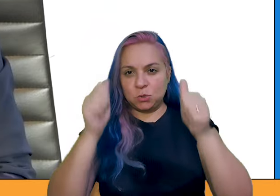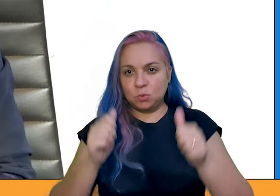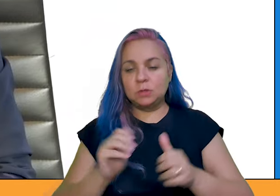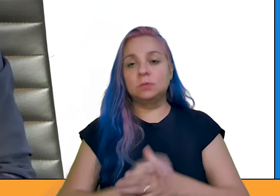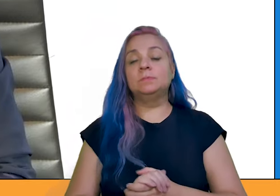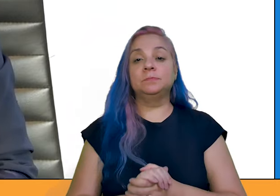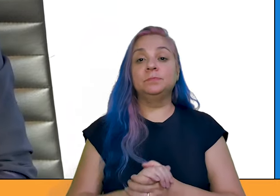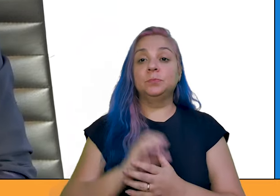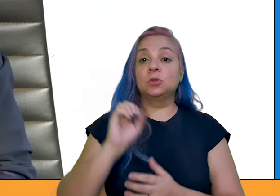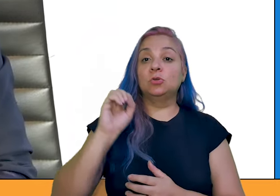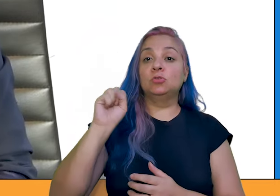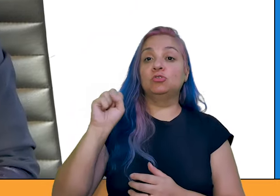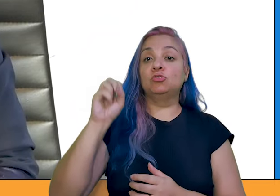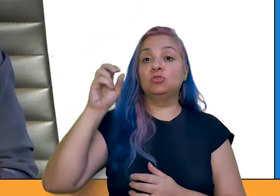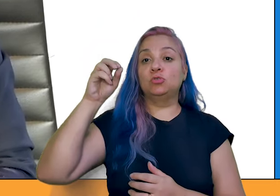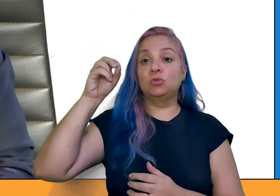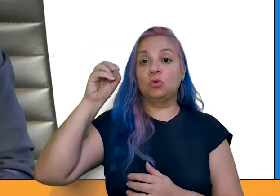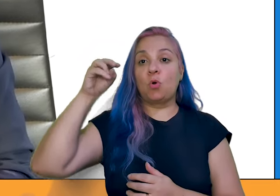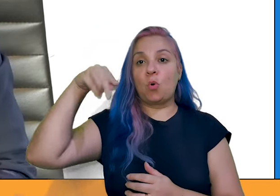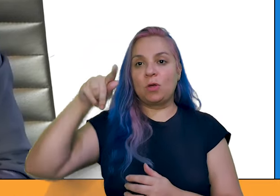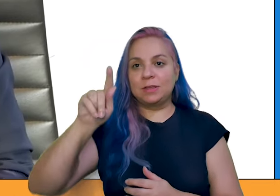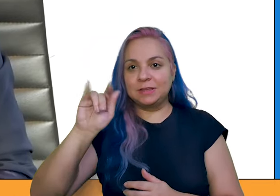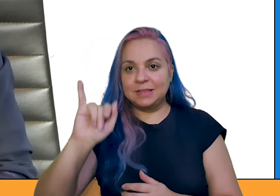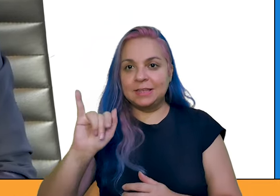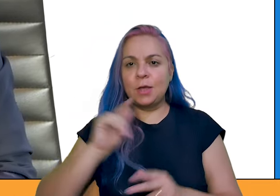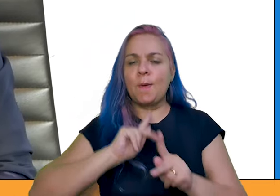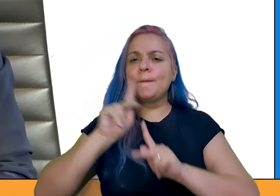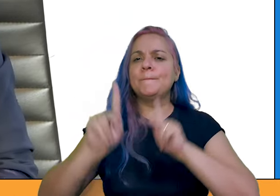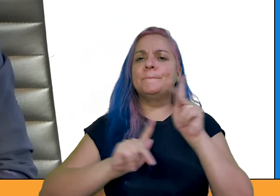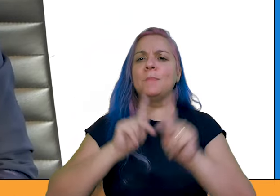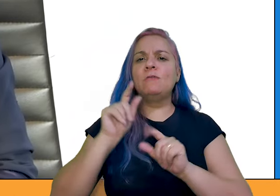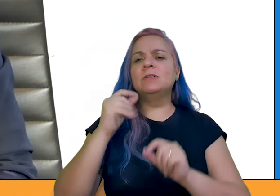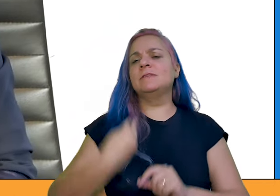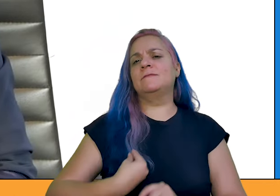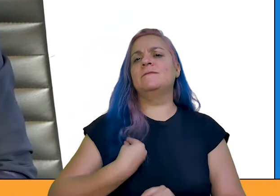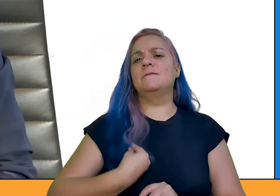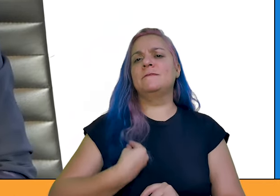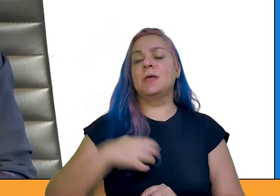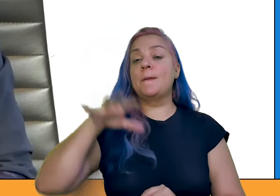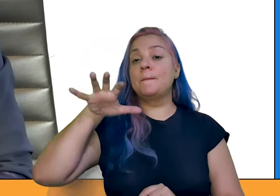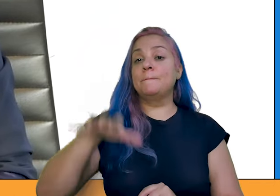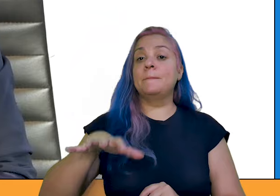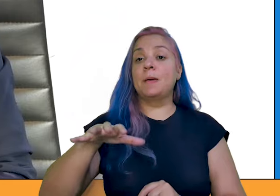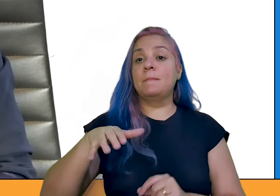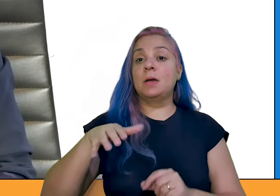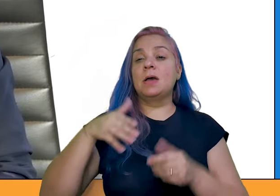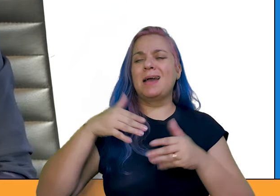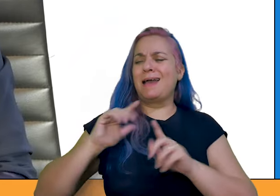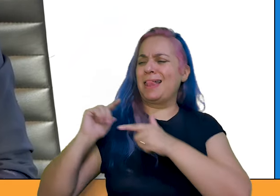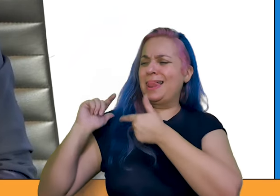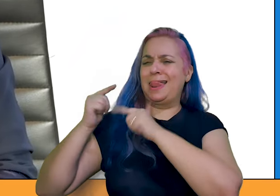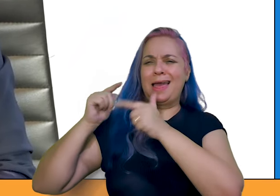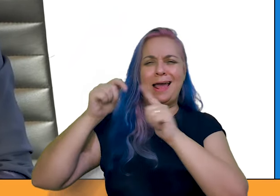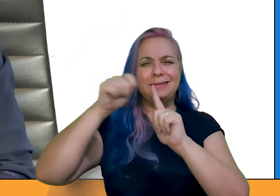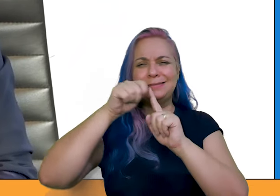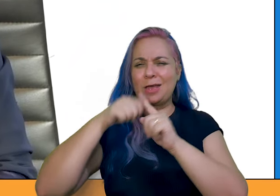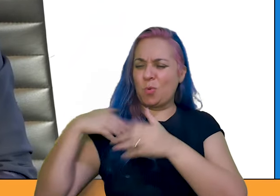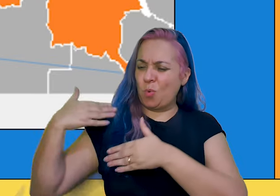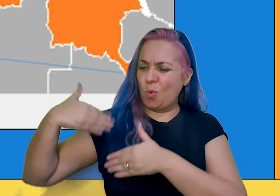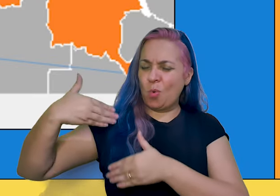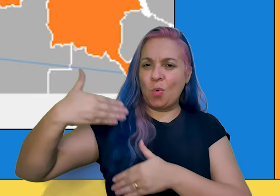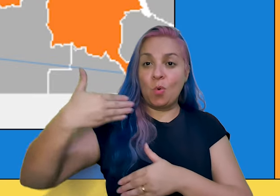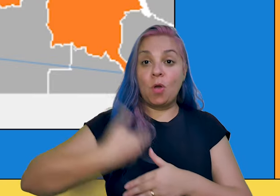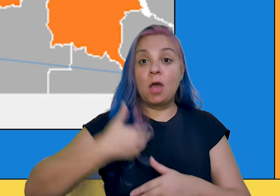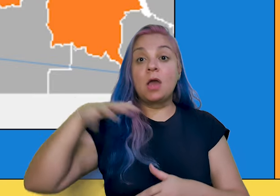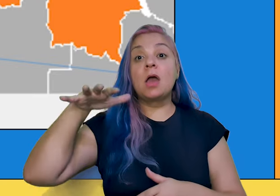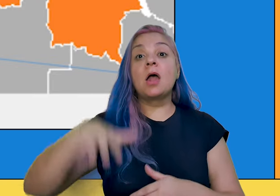dessa estatueta. Os Song, também chamados de Basong, são um povo que vive na mesma região de origem há muitos séculos. Mapa